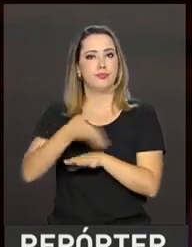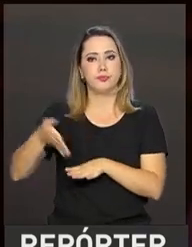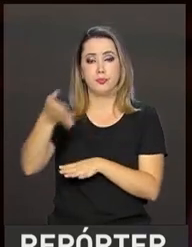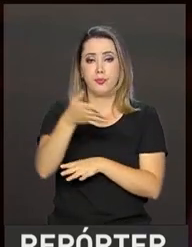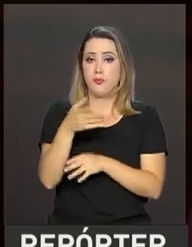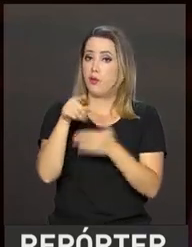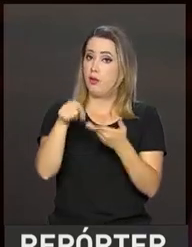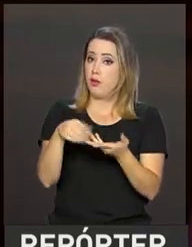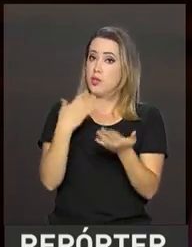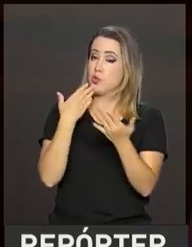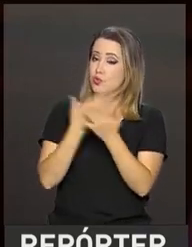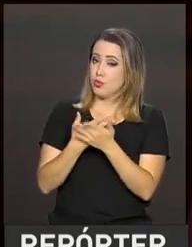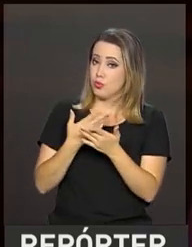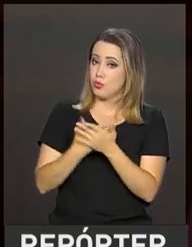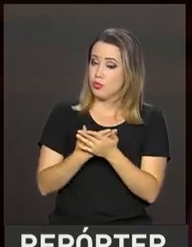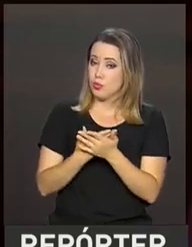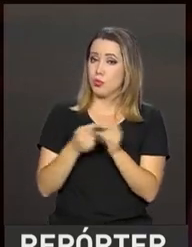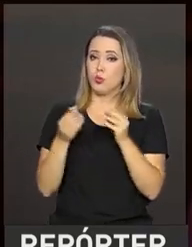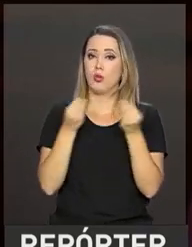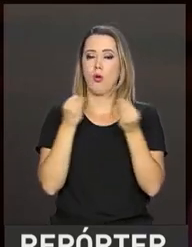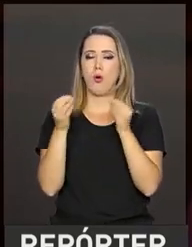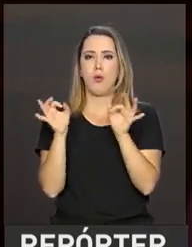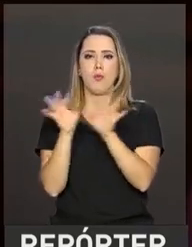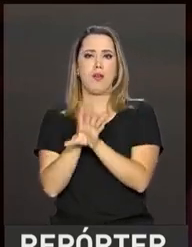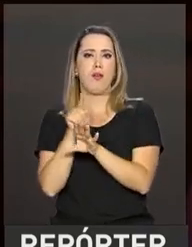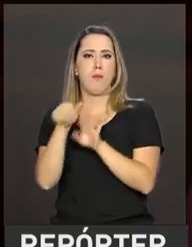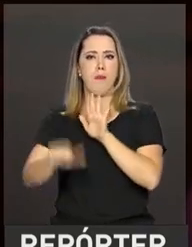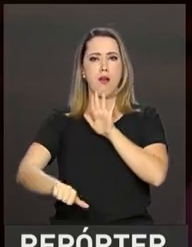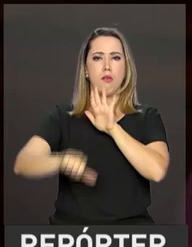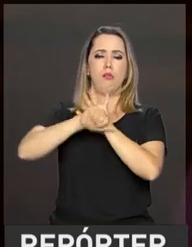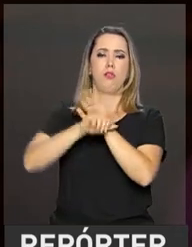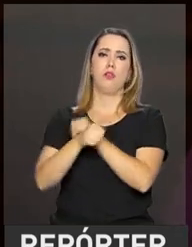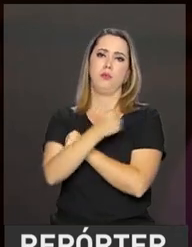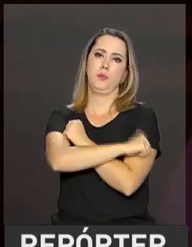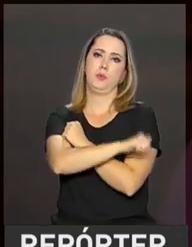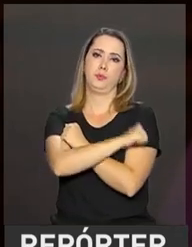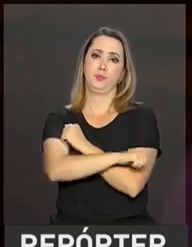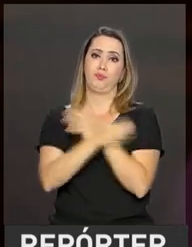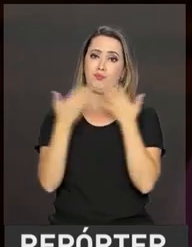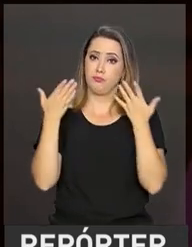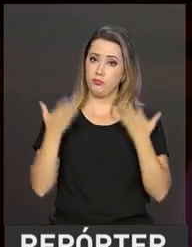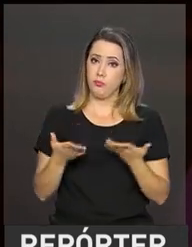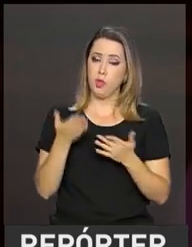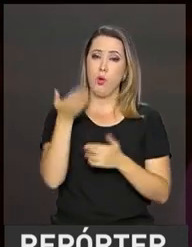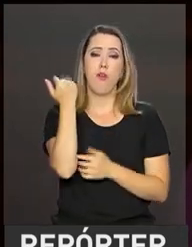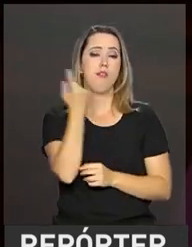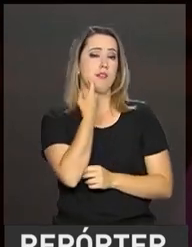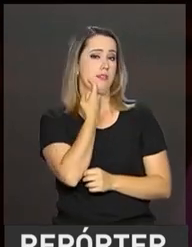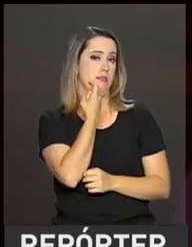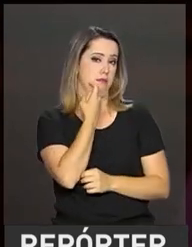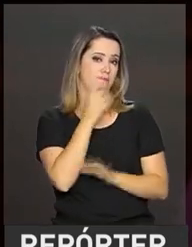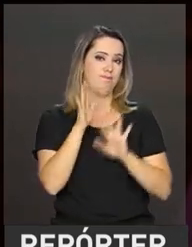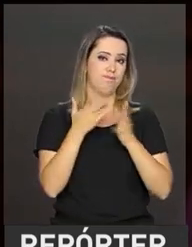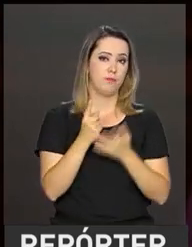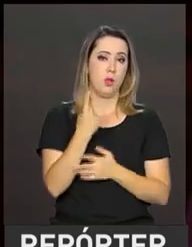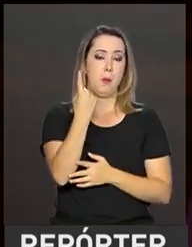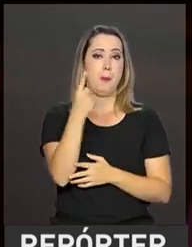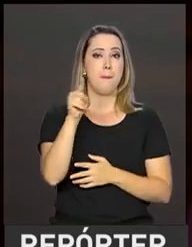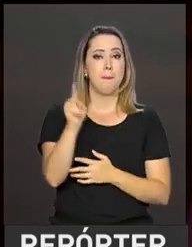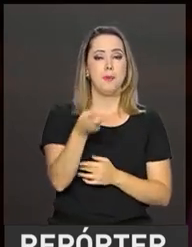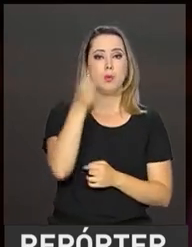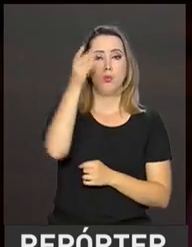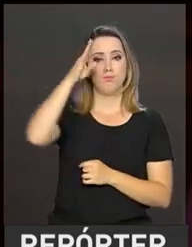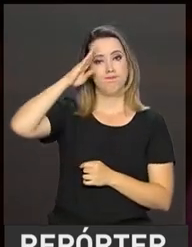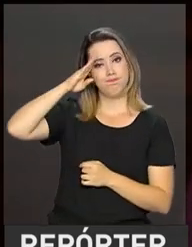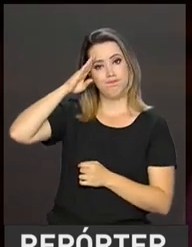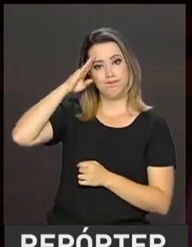a criação de uma força tarefa para combater a criminalidade no rio de janeiro desde sexta-feira cerca de mil militares das